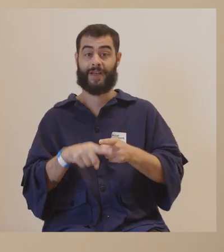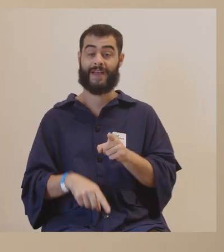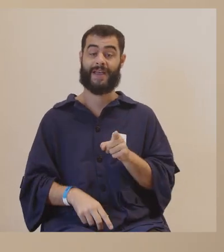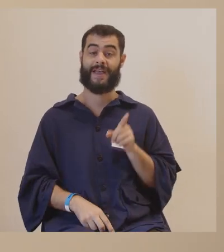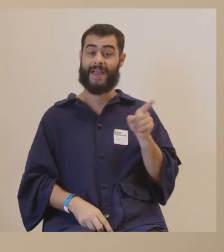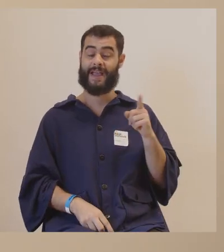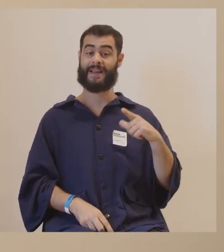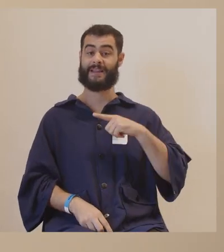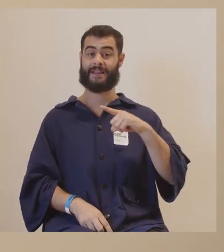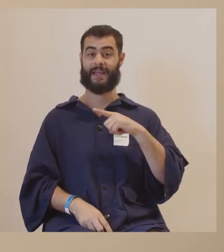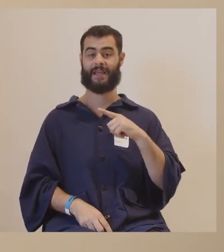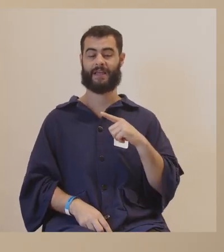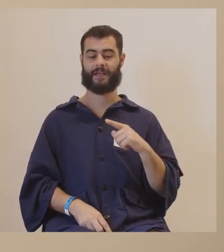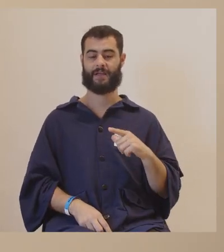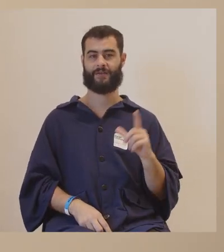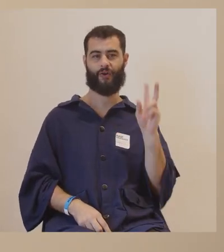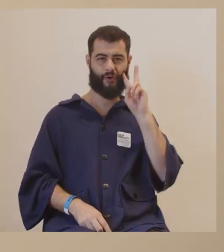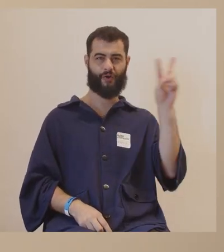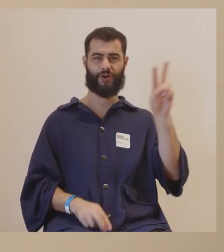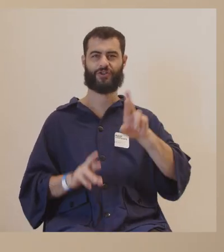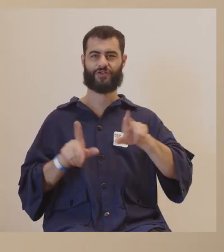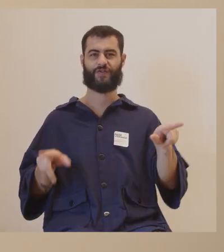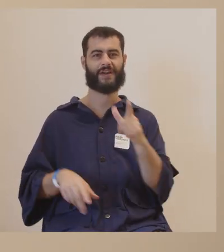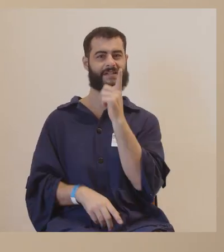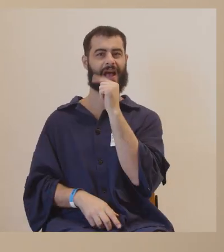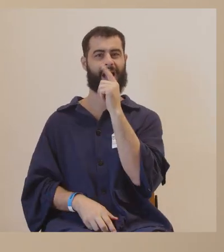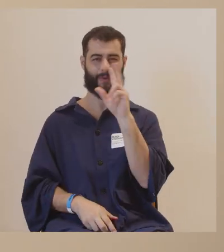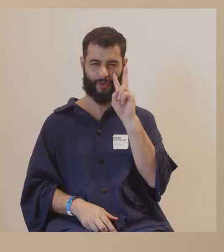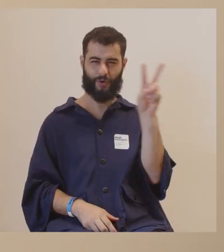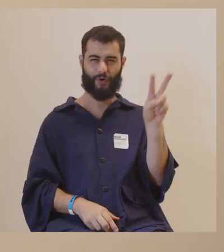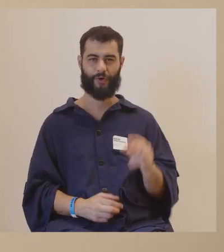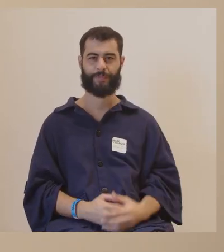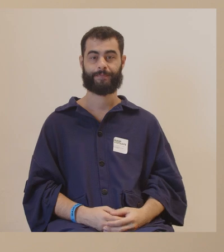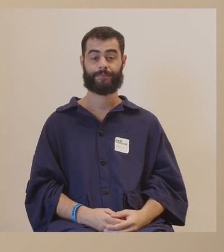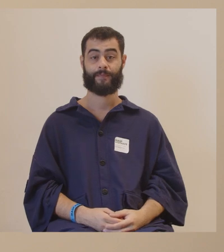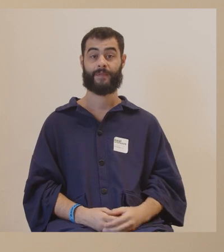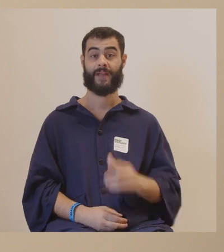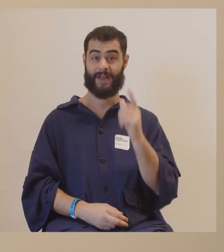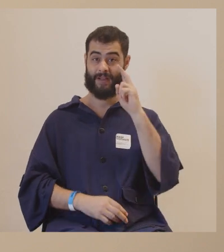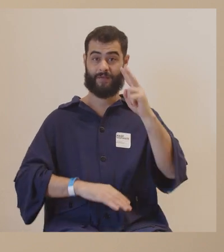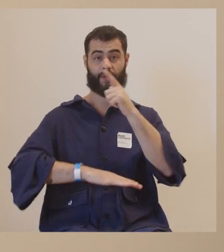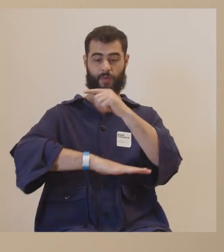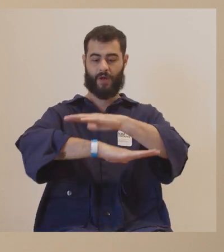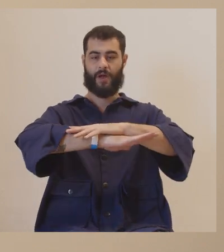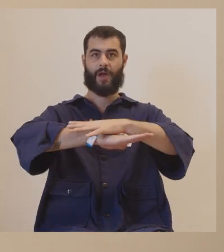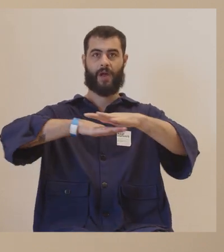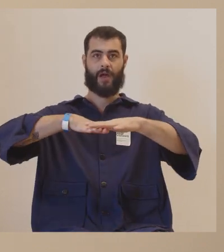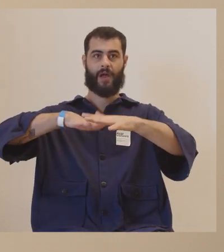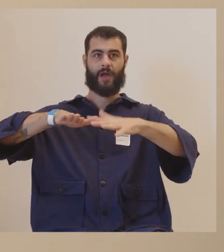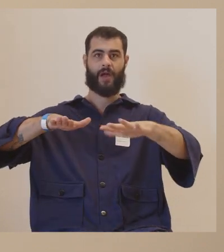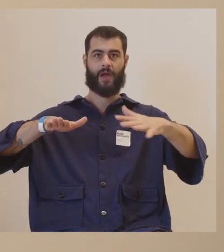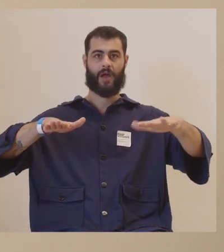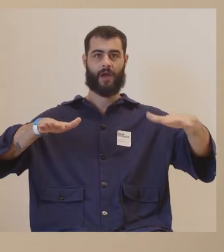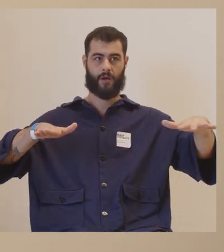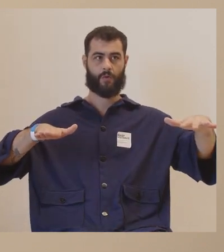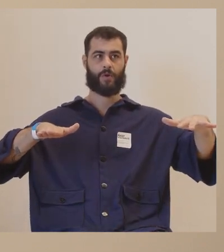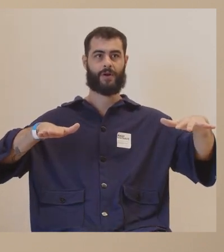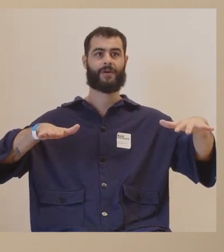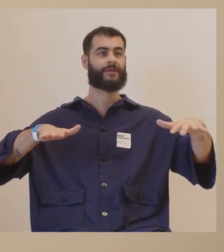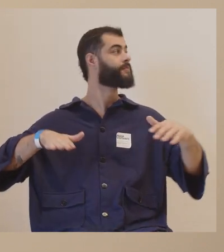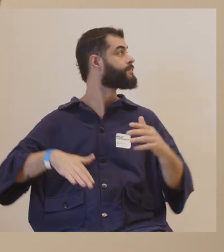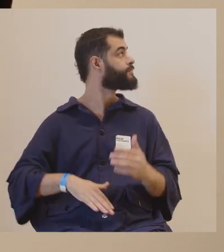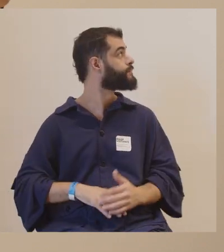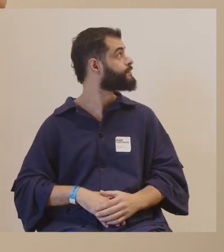com uma água, né, eu acho que é isso que eu peço para vocês observarem. A superfície da água, quer dizer, a gente tem já o corte, né,